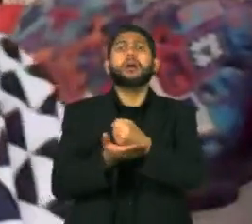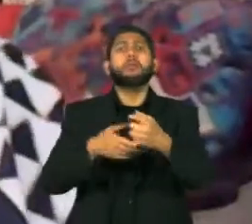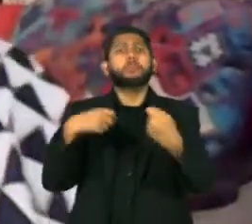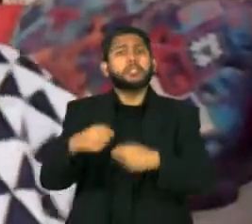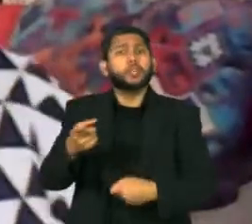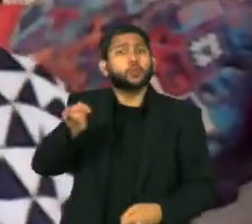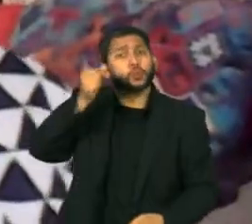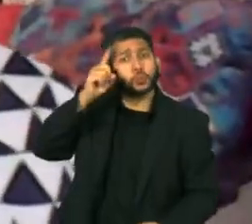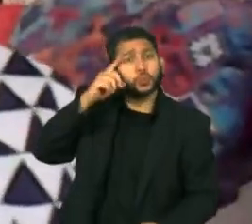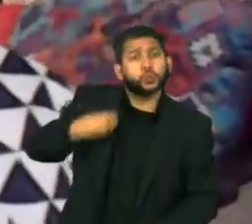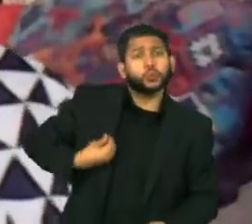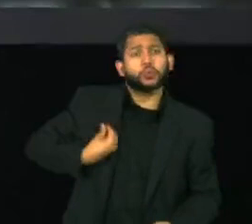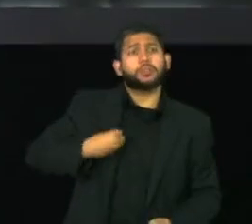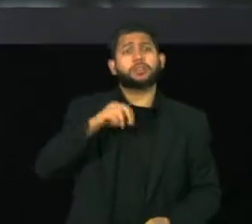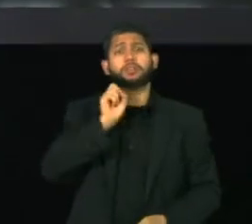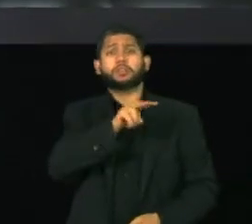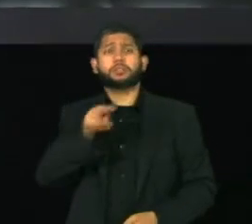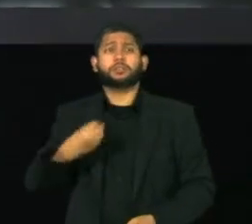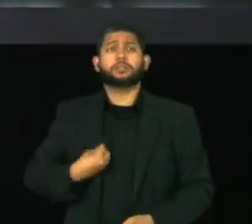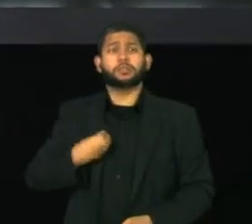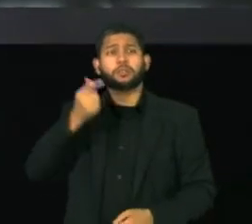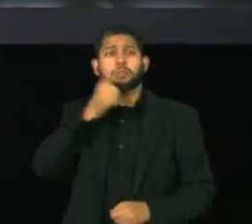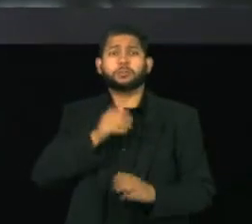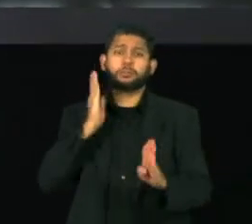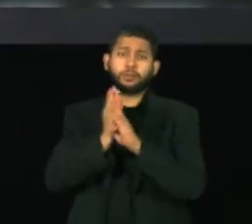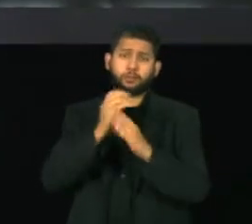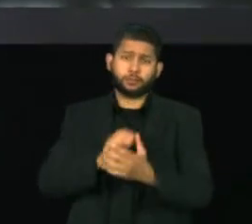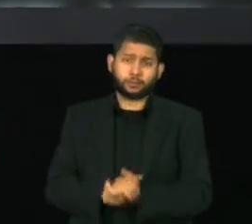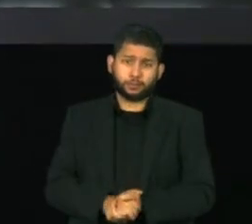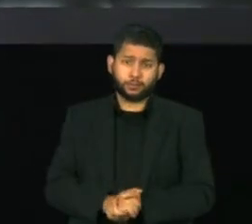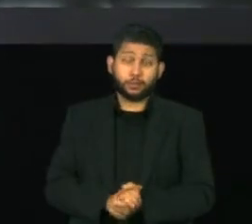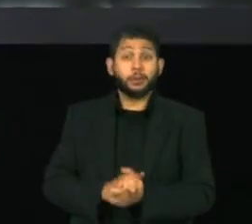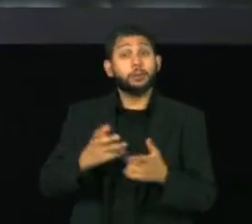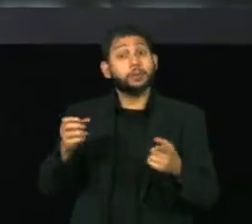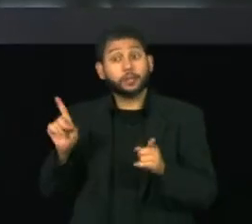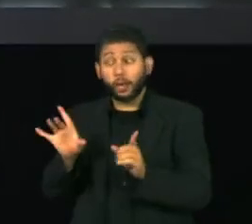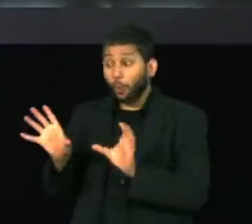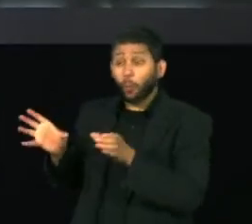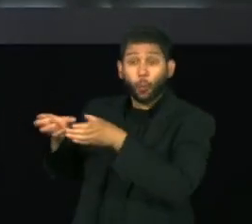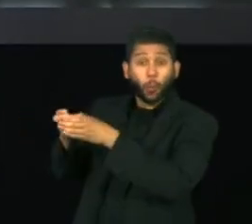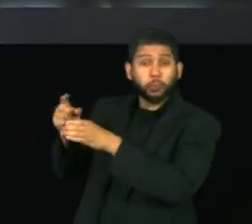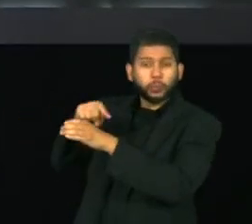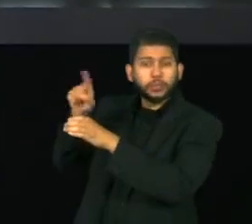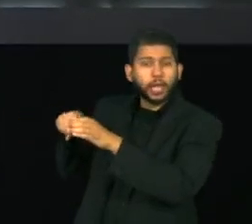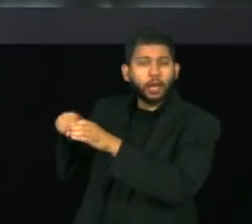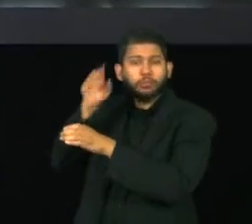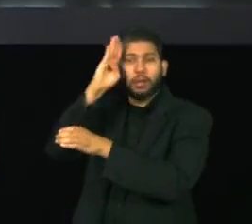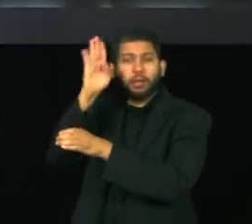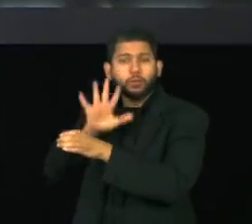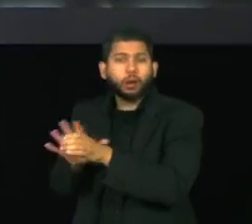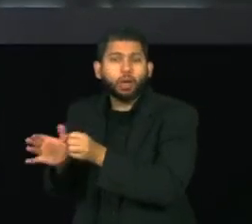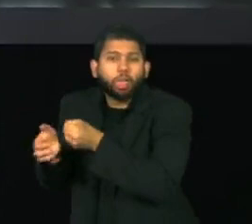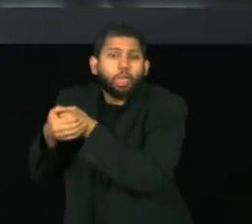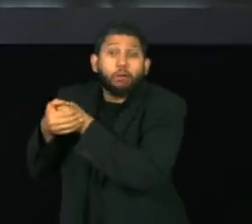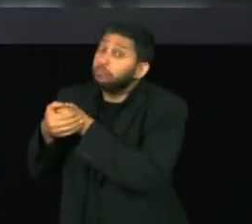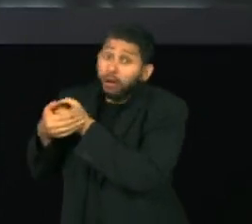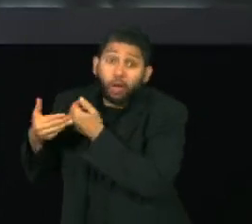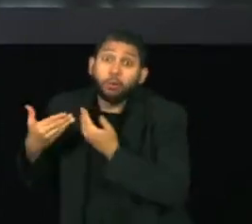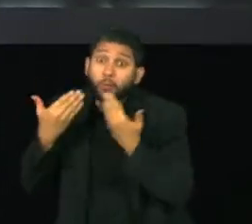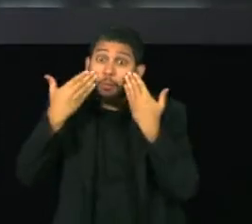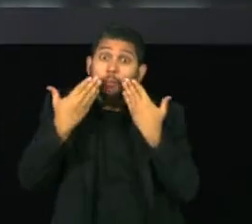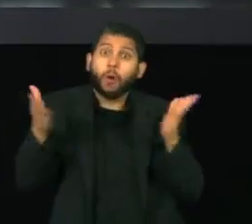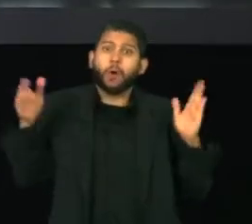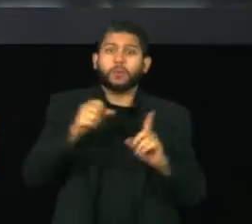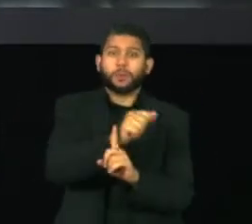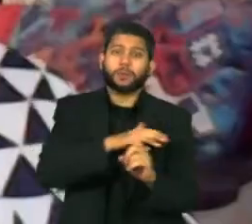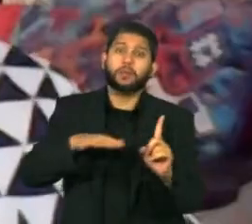dia a dia de cada pessoa. E a existência de uma comunidade científica nacional, não há dúvida que hoje ficou